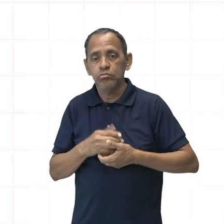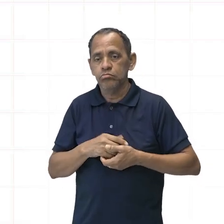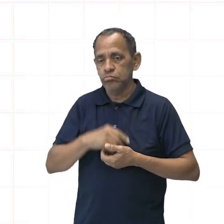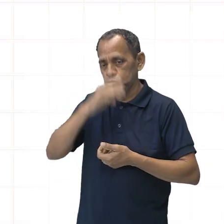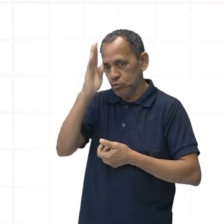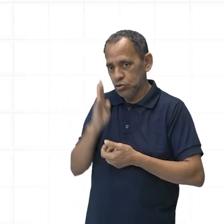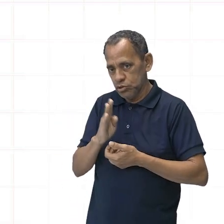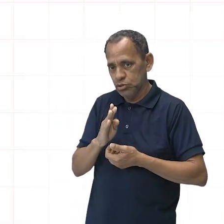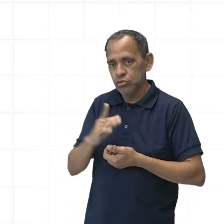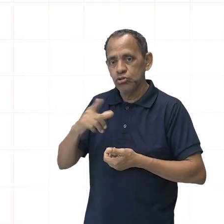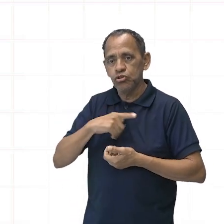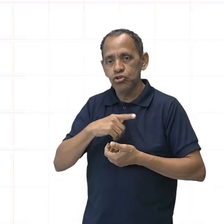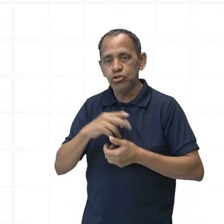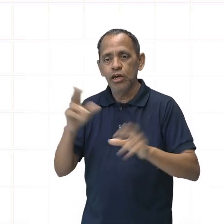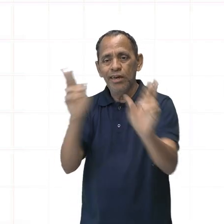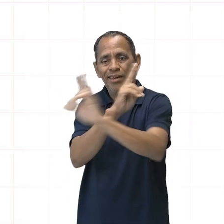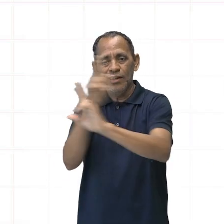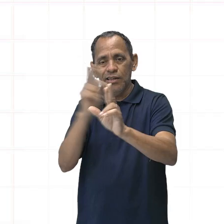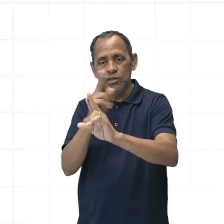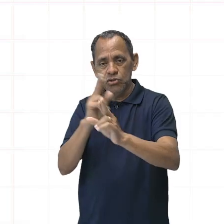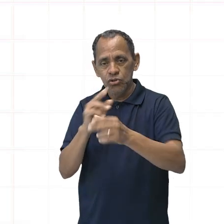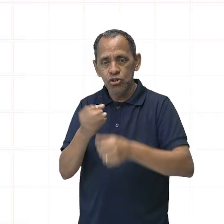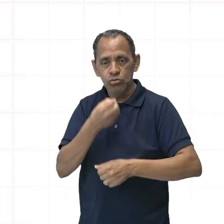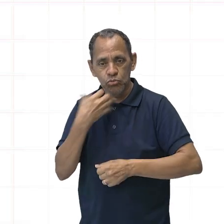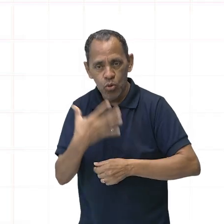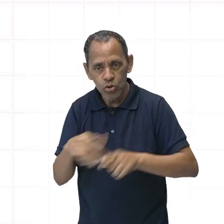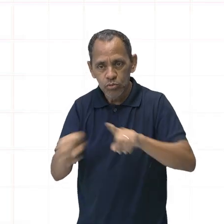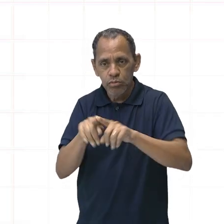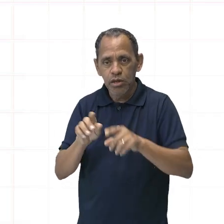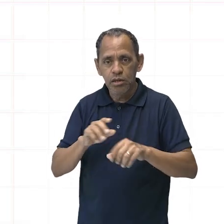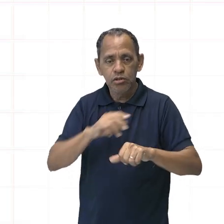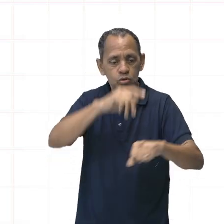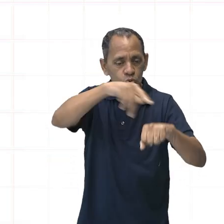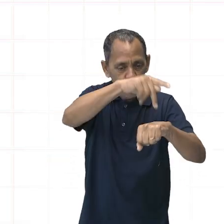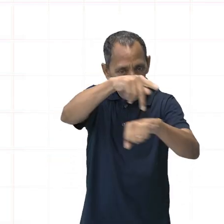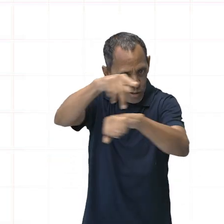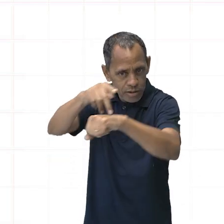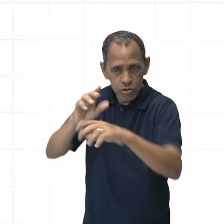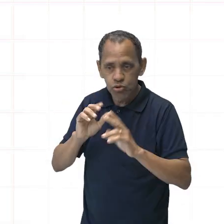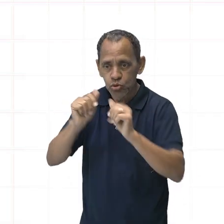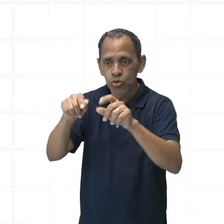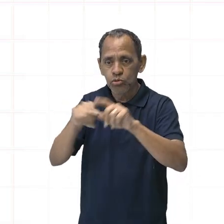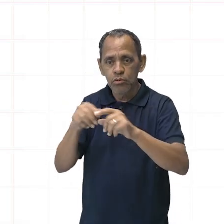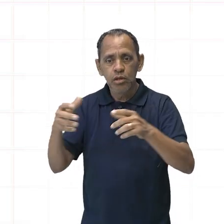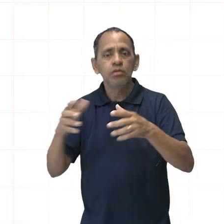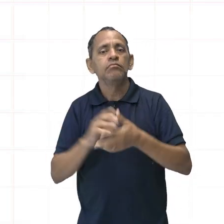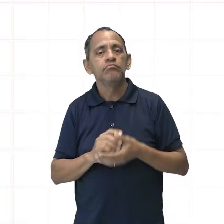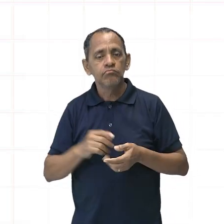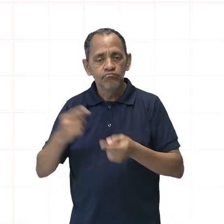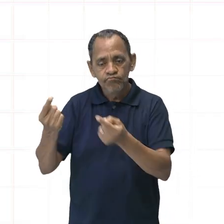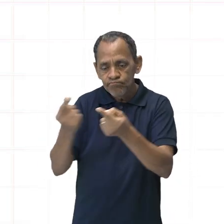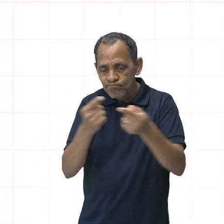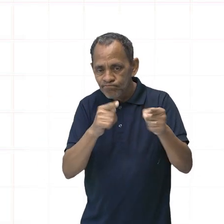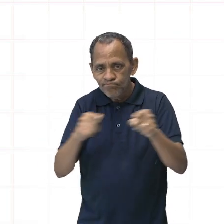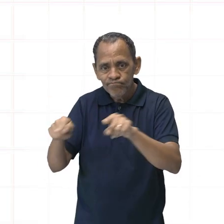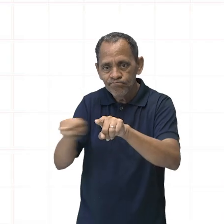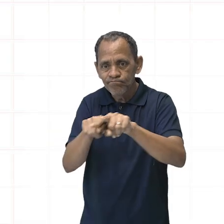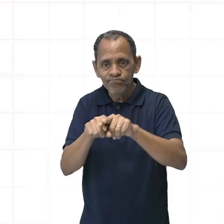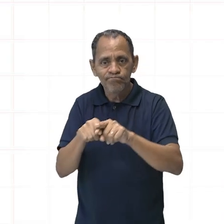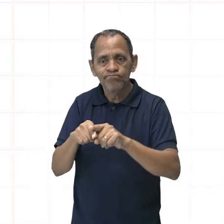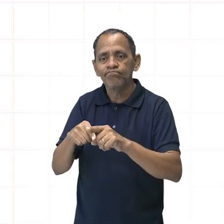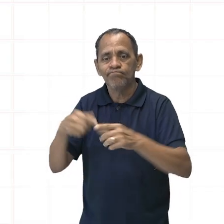manter relações amistosas com todas as nações envolvidas no conflito. Haverá também mudança